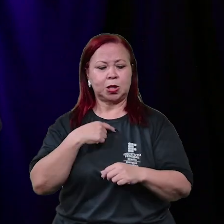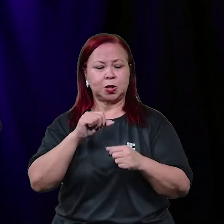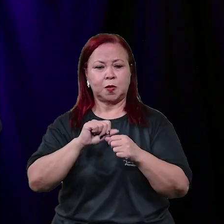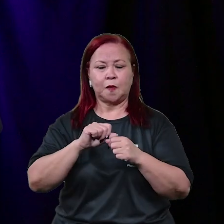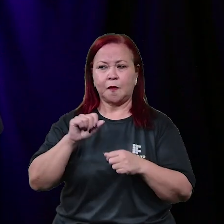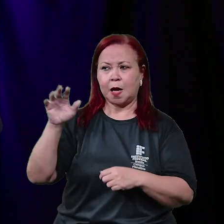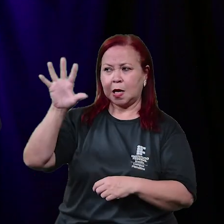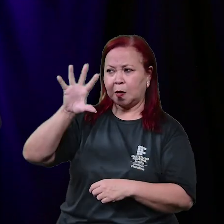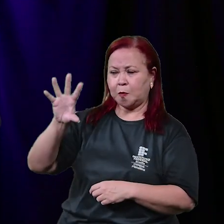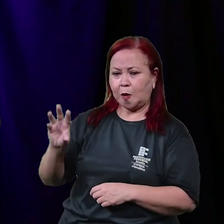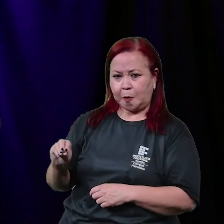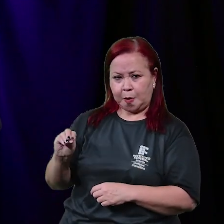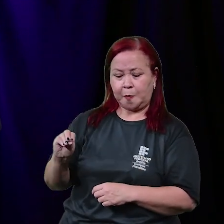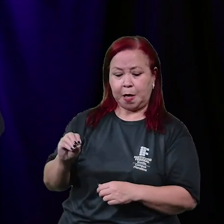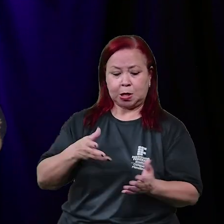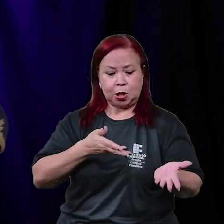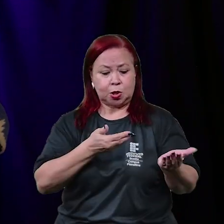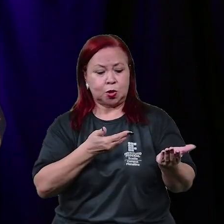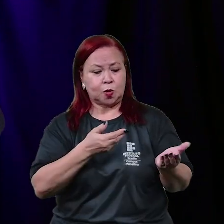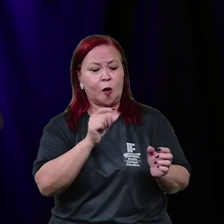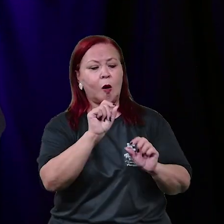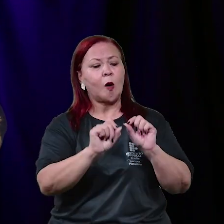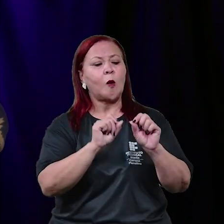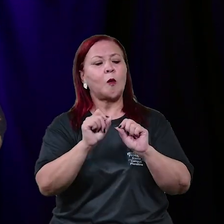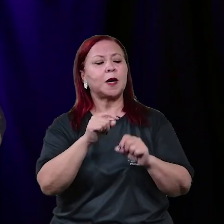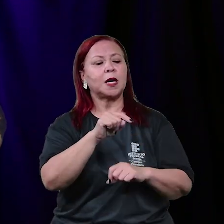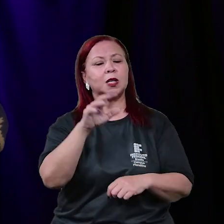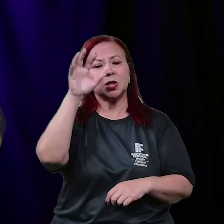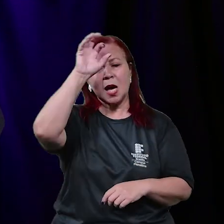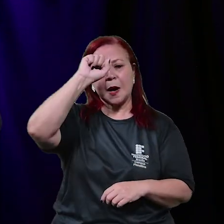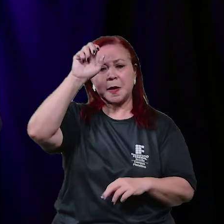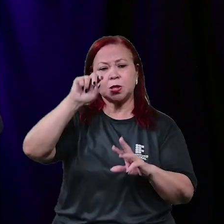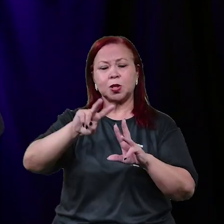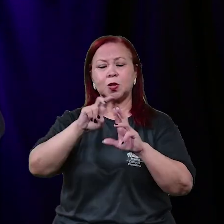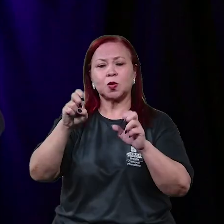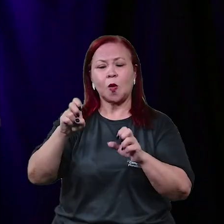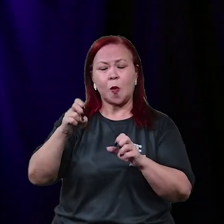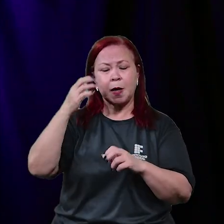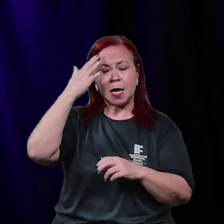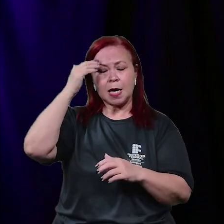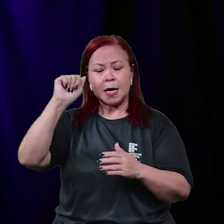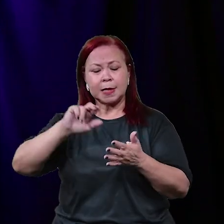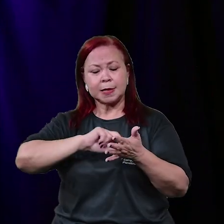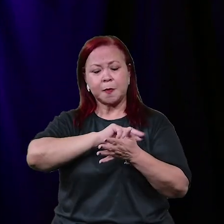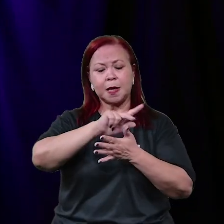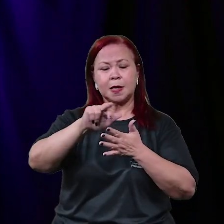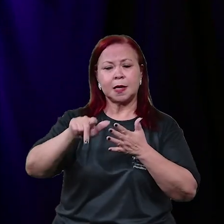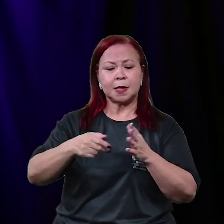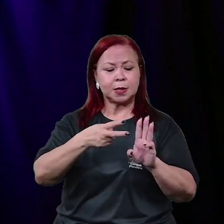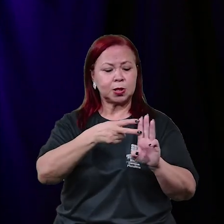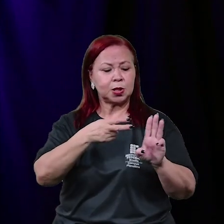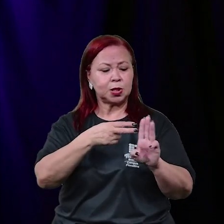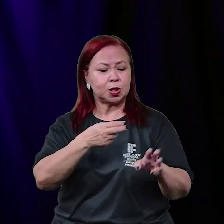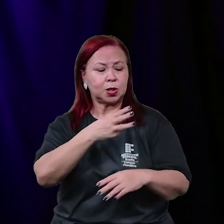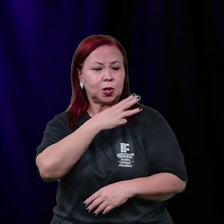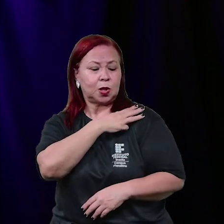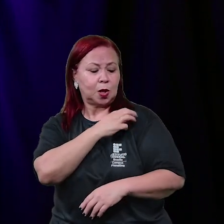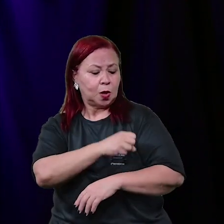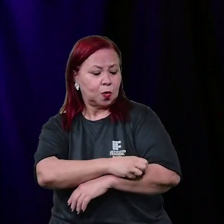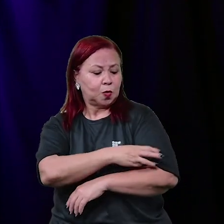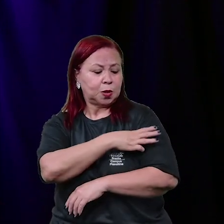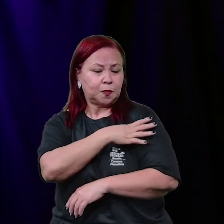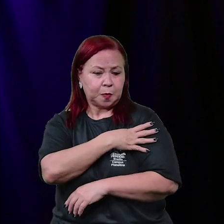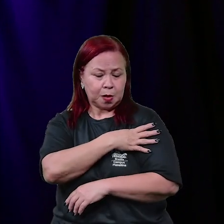grande justificativa é que a gente fez um mapeamento, né, entre esses jovens, né, o que eles tinham aprendido sobre saberes indígenas no